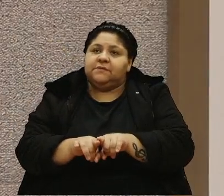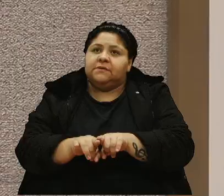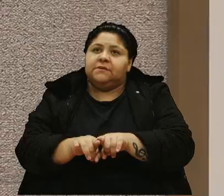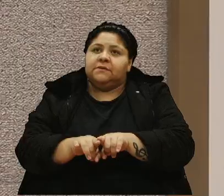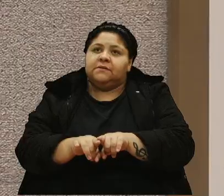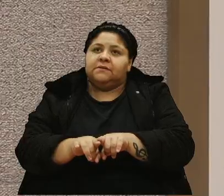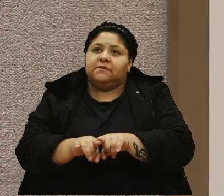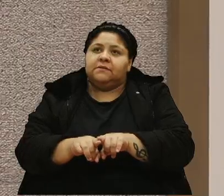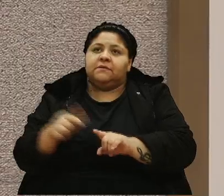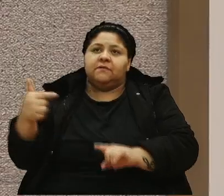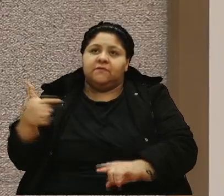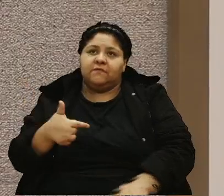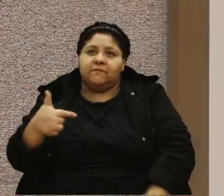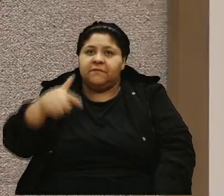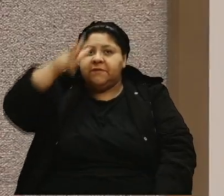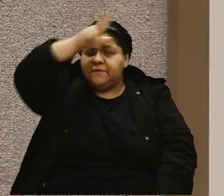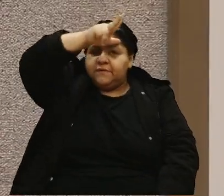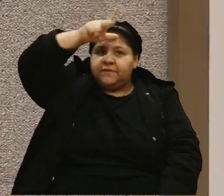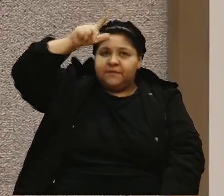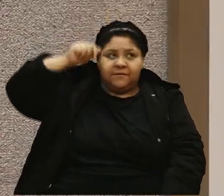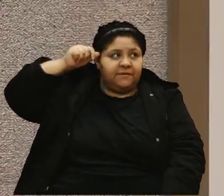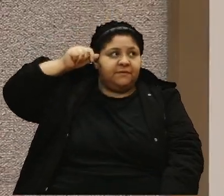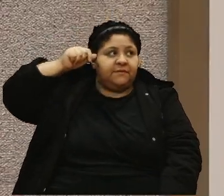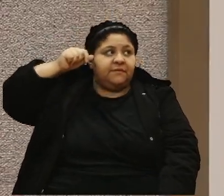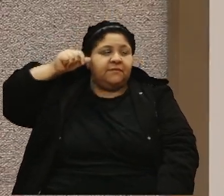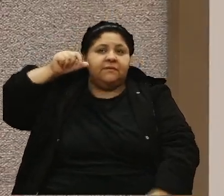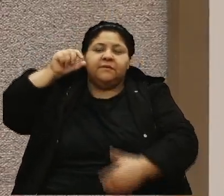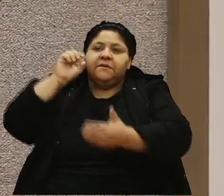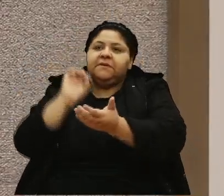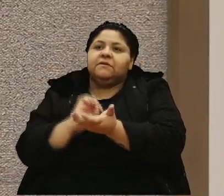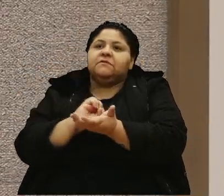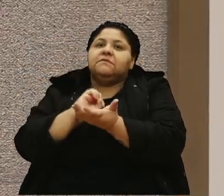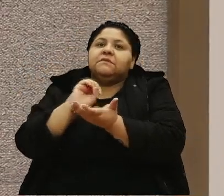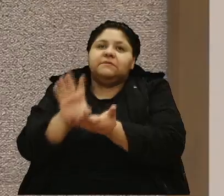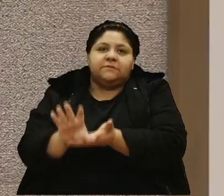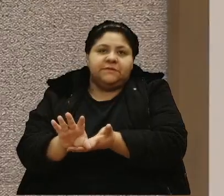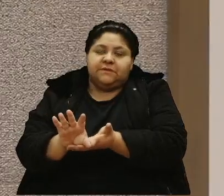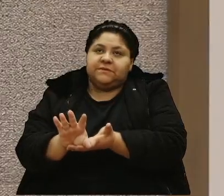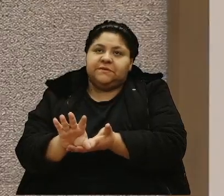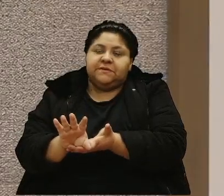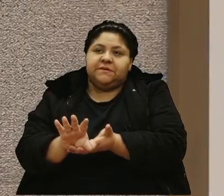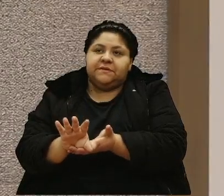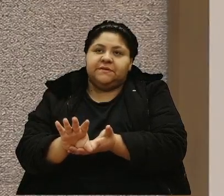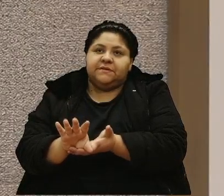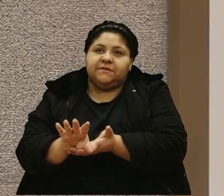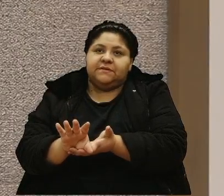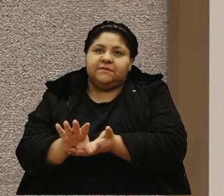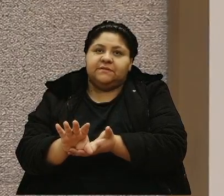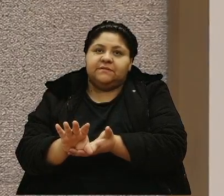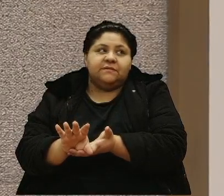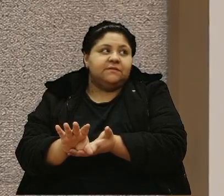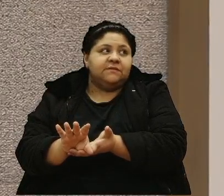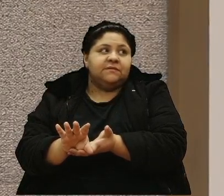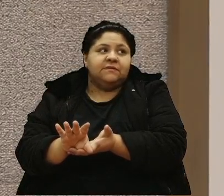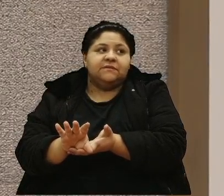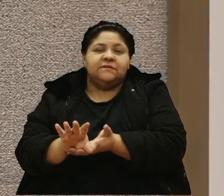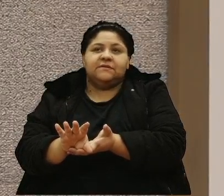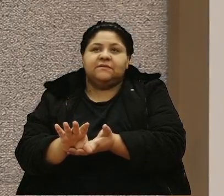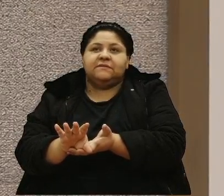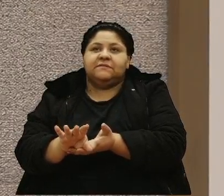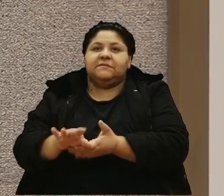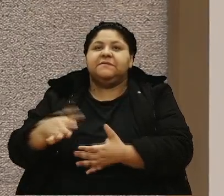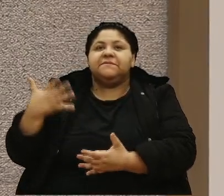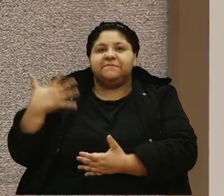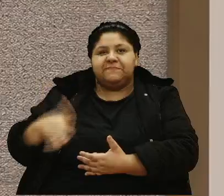condição de vice-prefeito, foi encaminhado por mim, né? E um tema que para mim é muito caro, né,